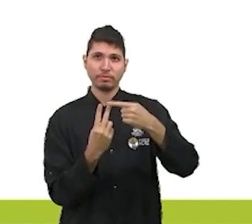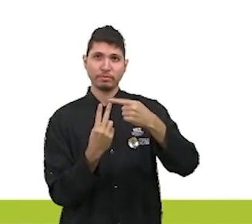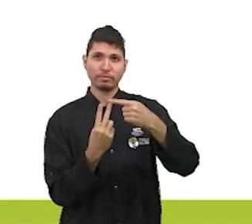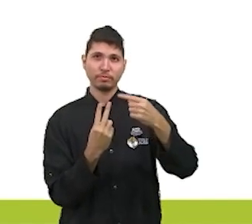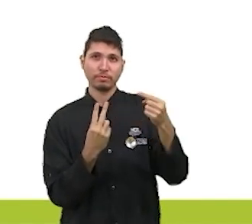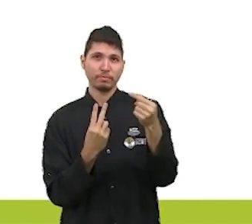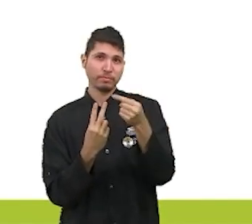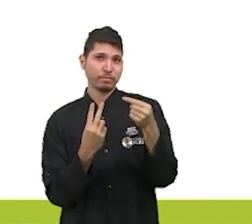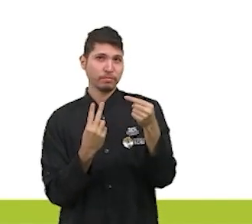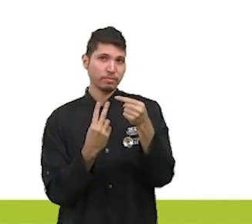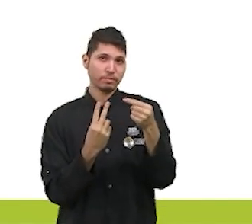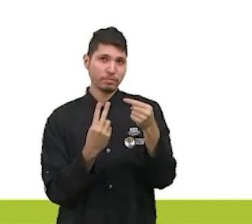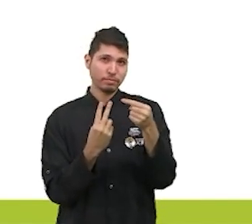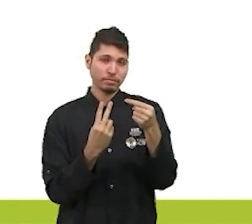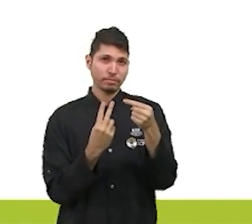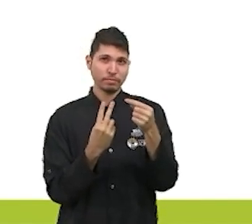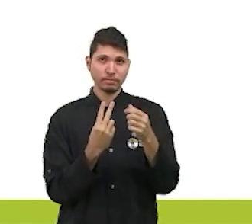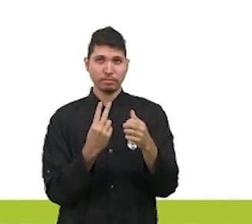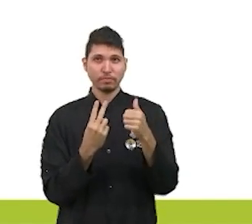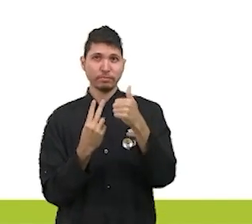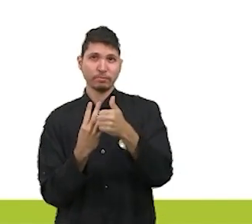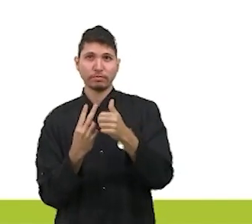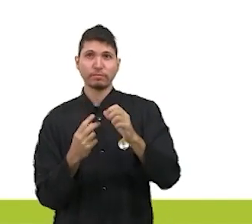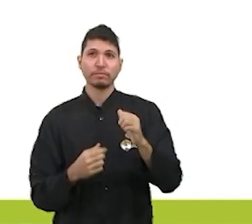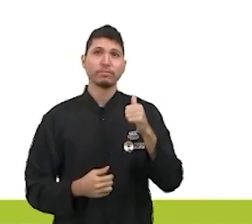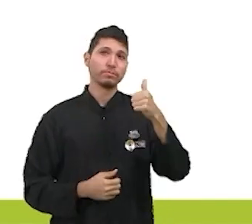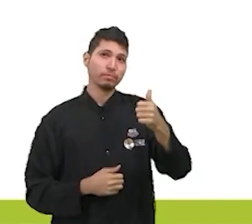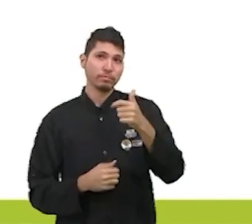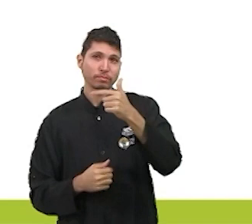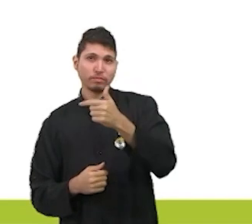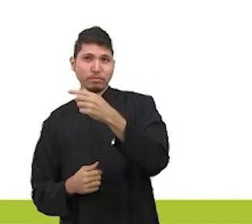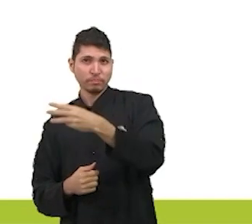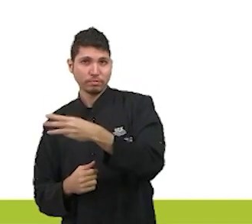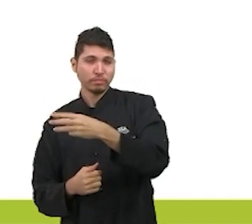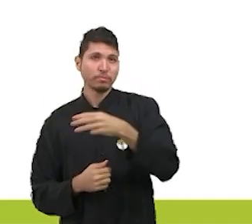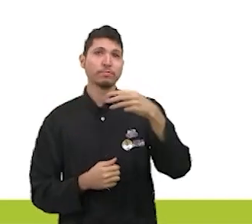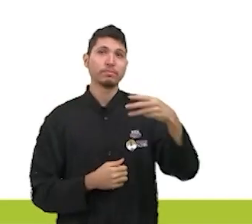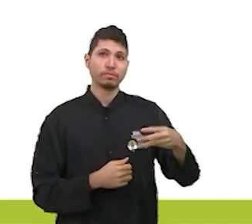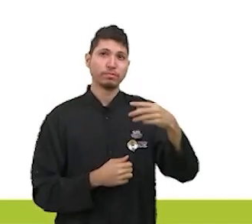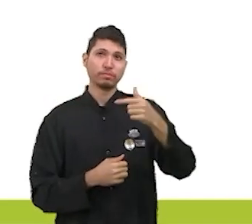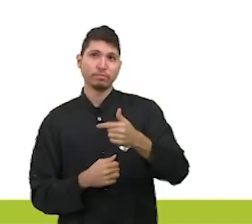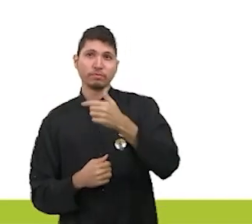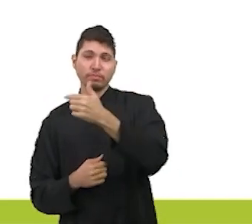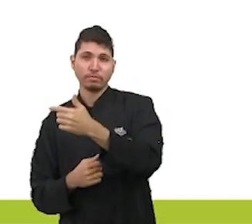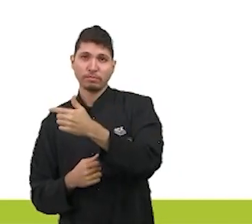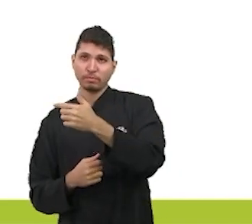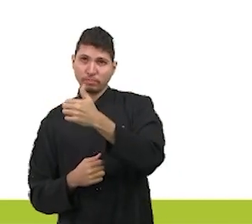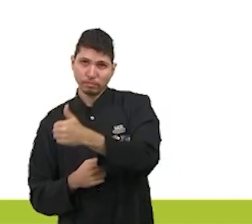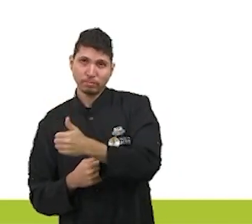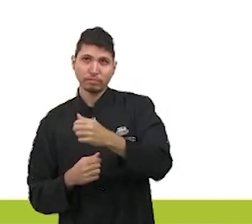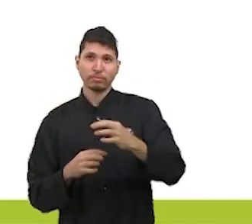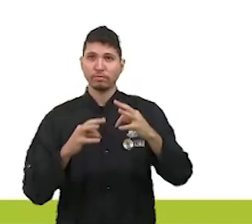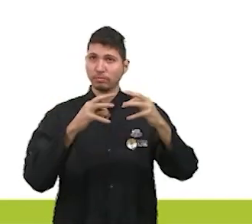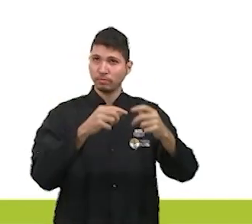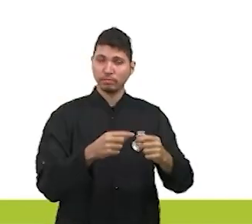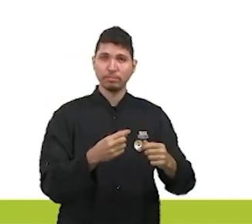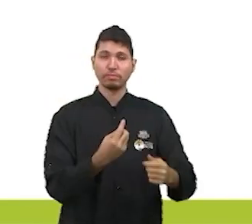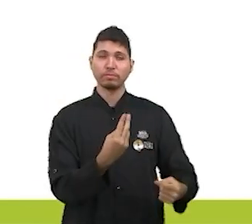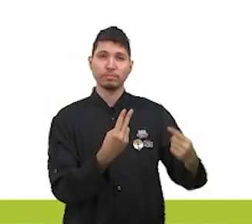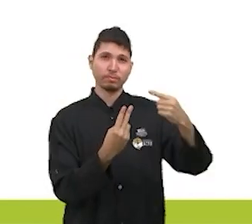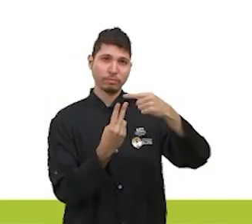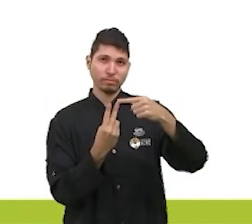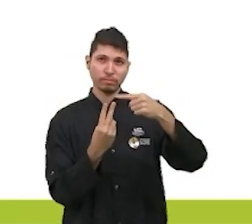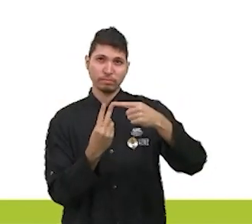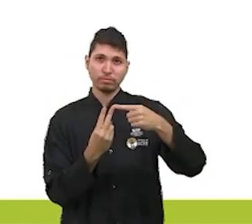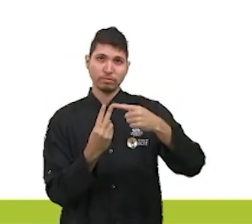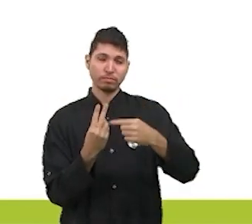menos no 1, tá bom? 1, 2, 3, 3, 2, 1. Todo mundo sobre 2, raiz menos no 1.